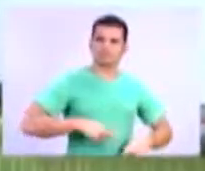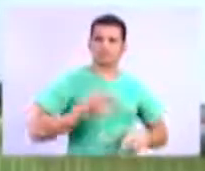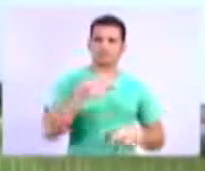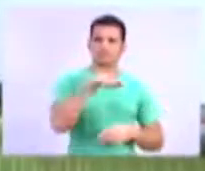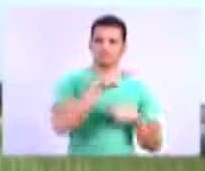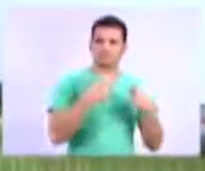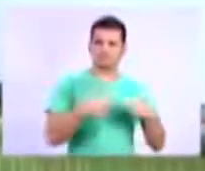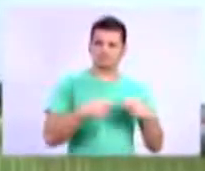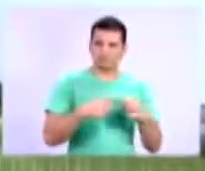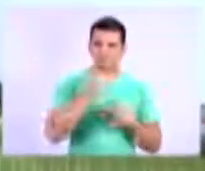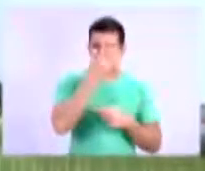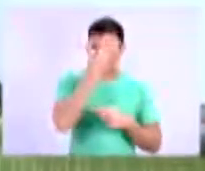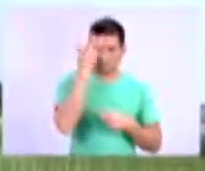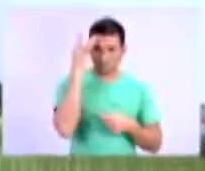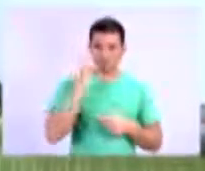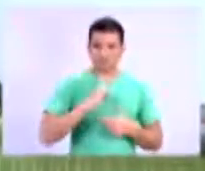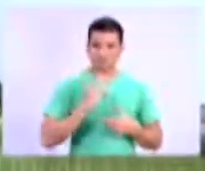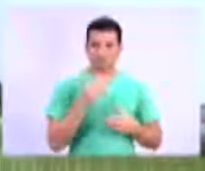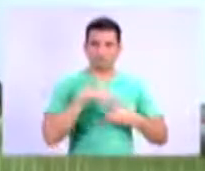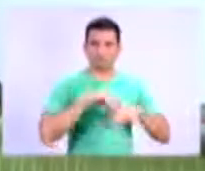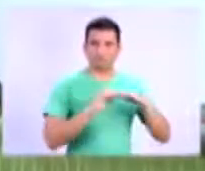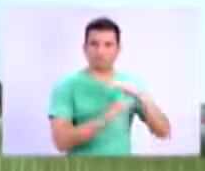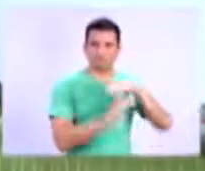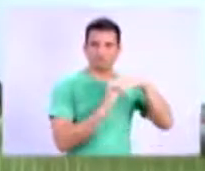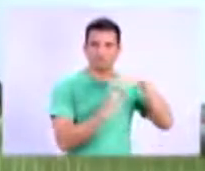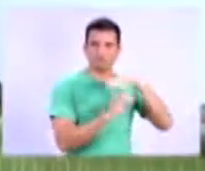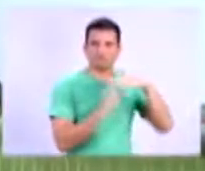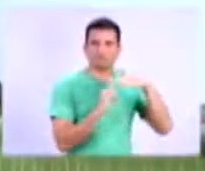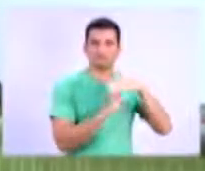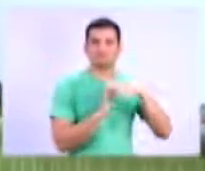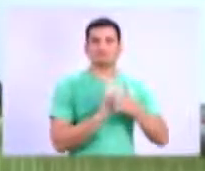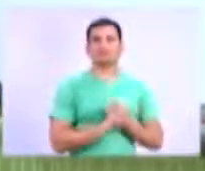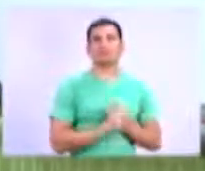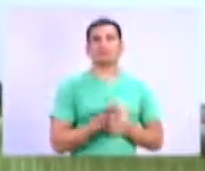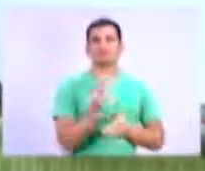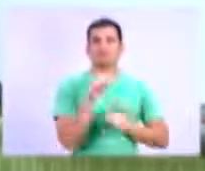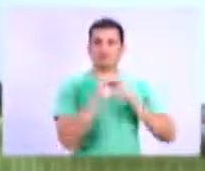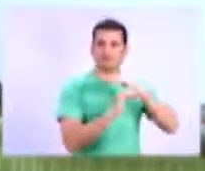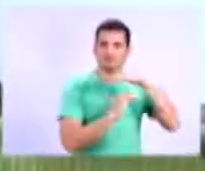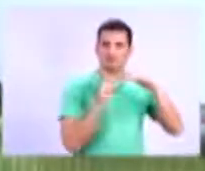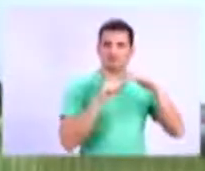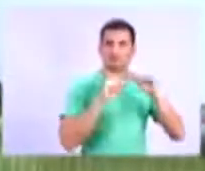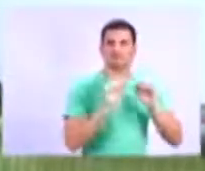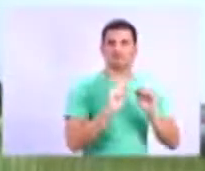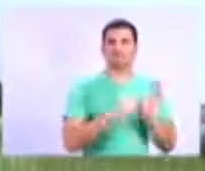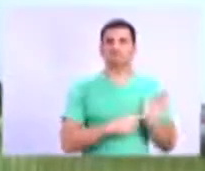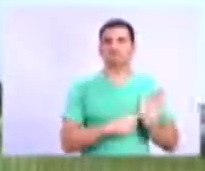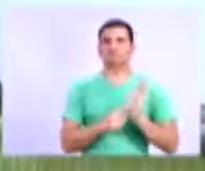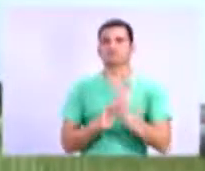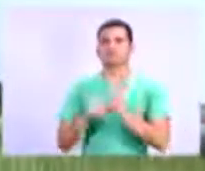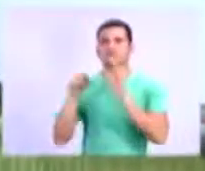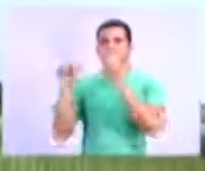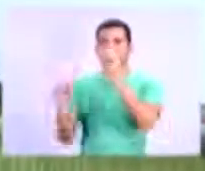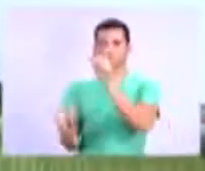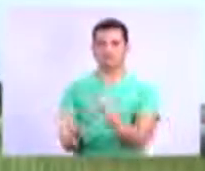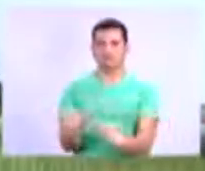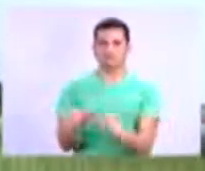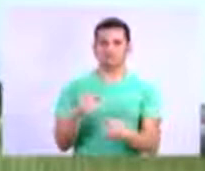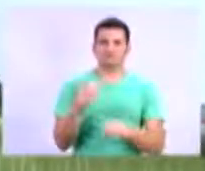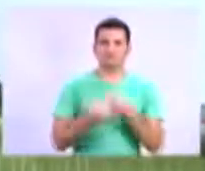pessoas devem ter dentro da empresa, para que a empresa possa mostrar aos seus clientes